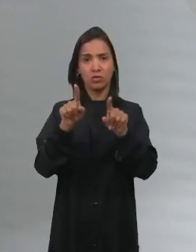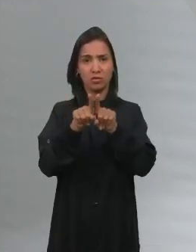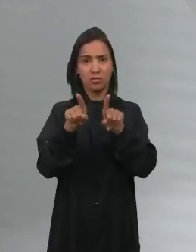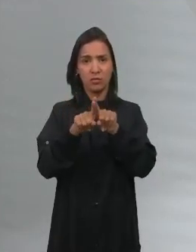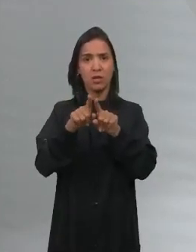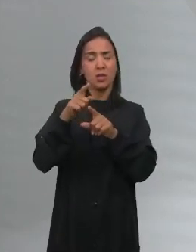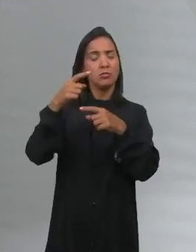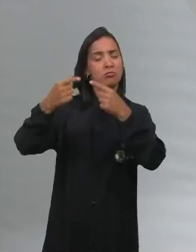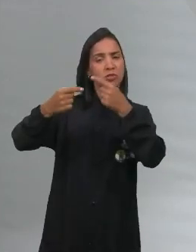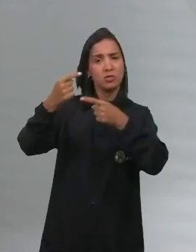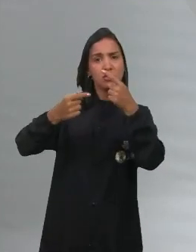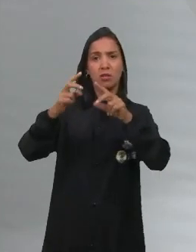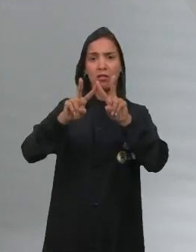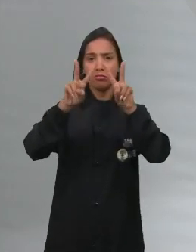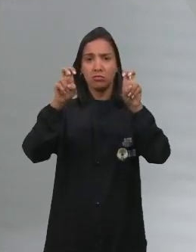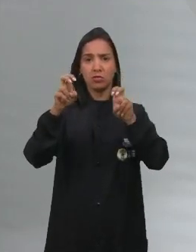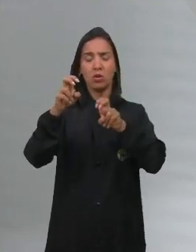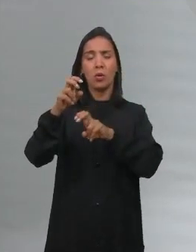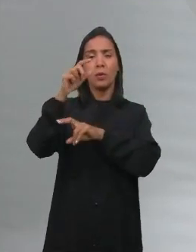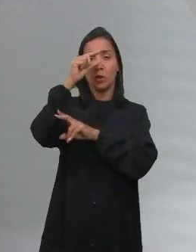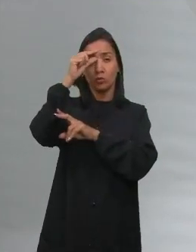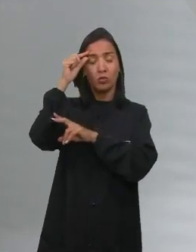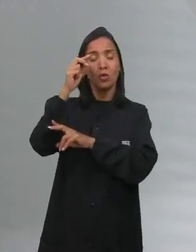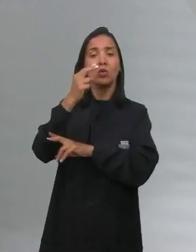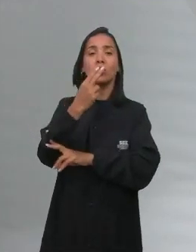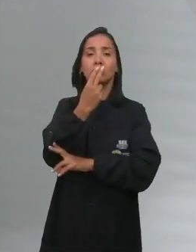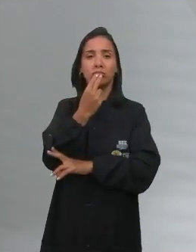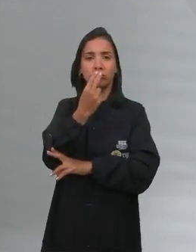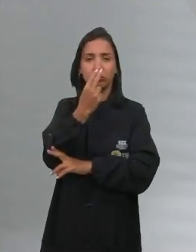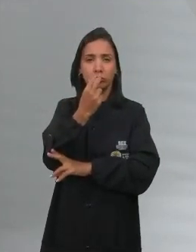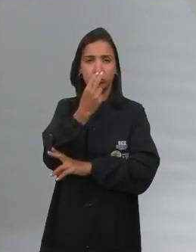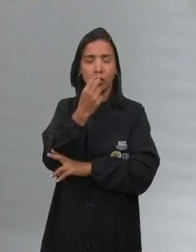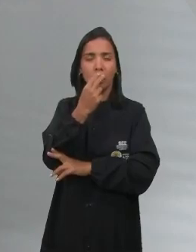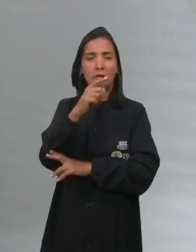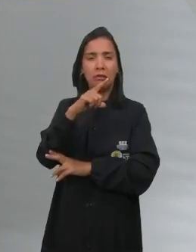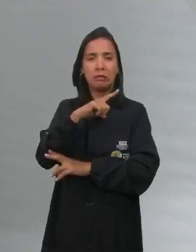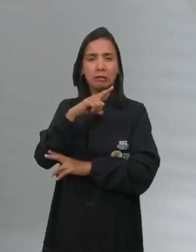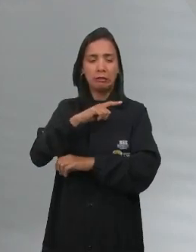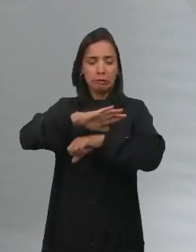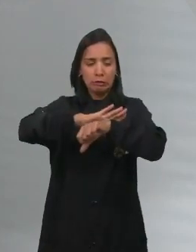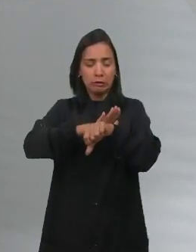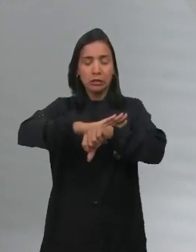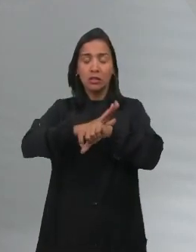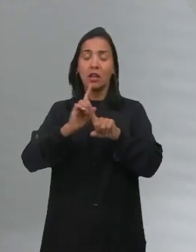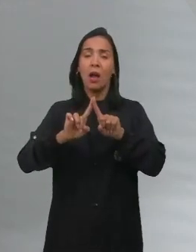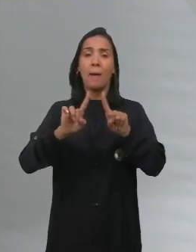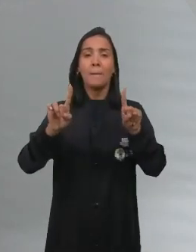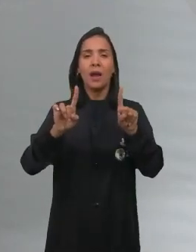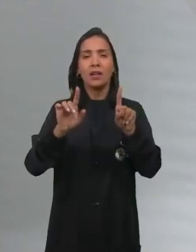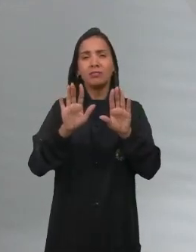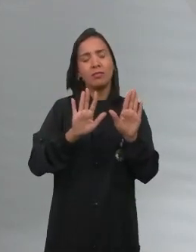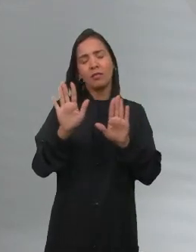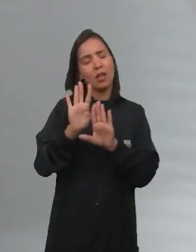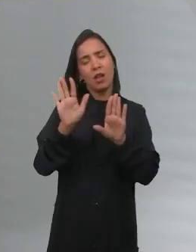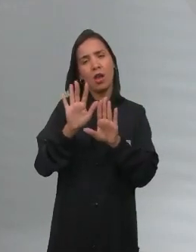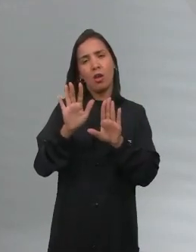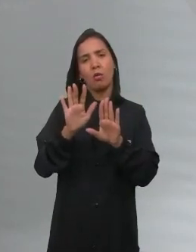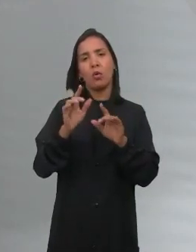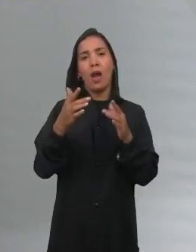nossa aula, mas é para mostrar como o escritor escolheu representar o negro aqui e como